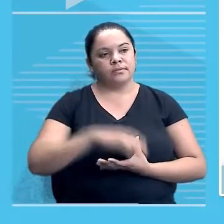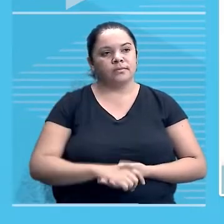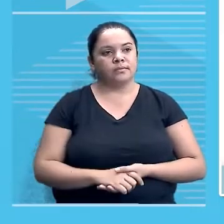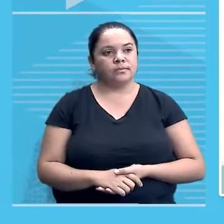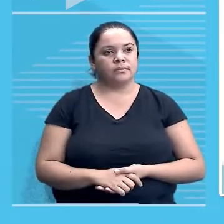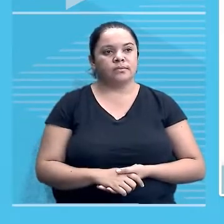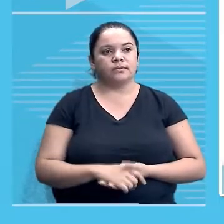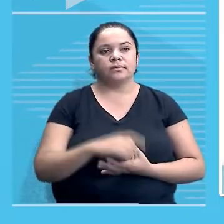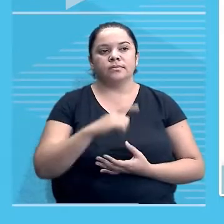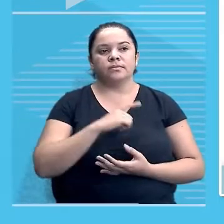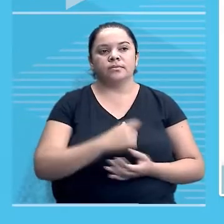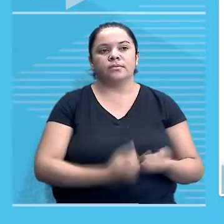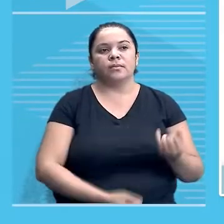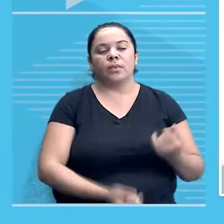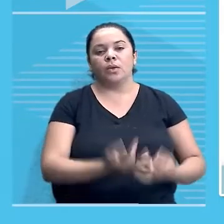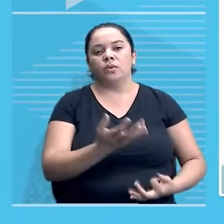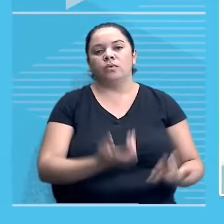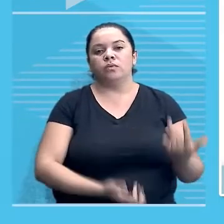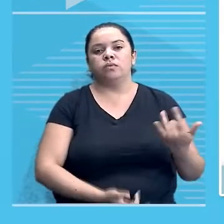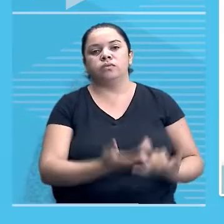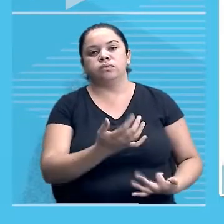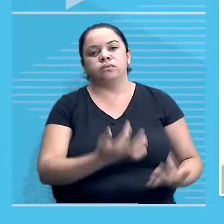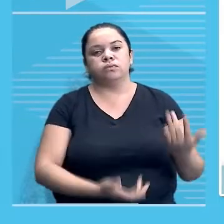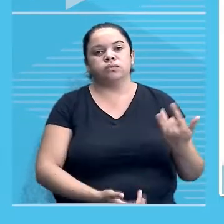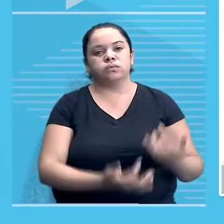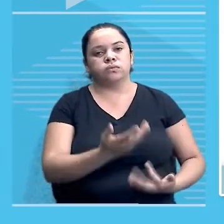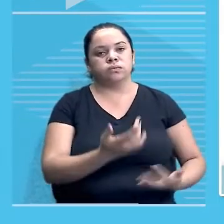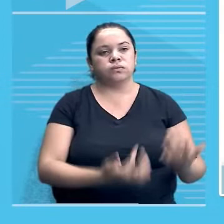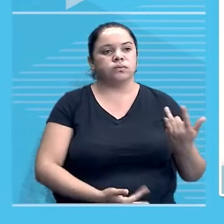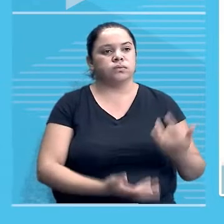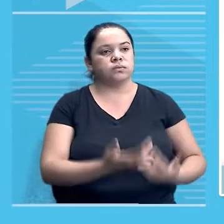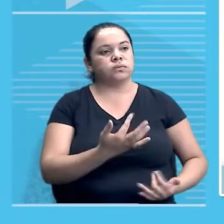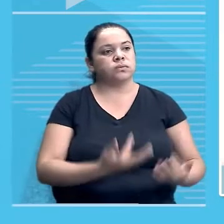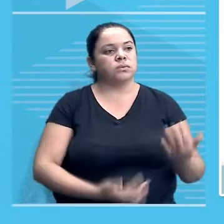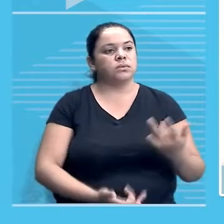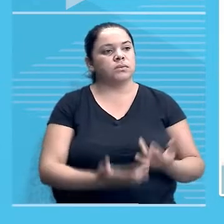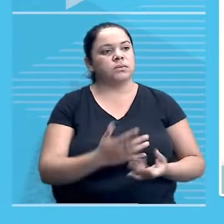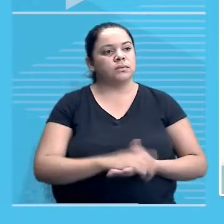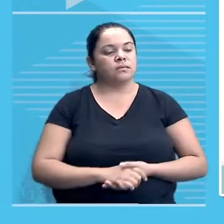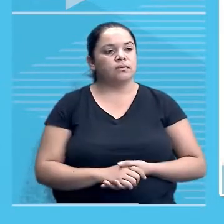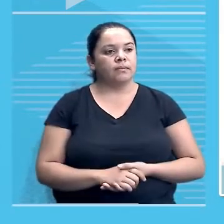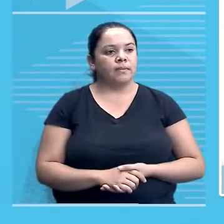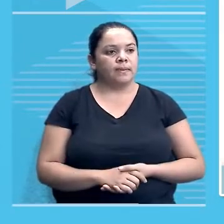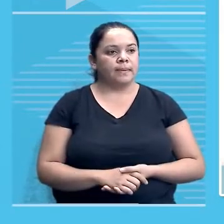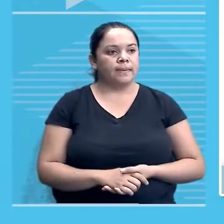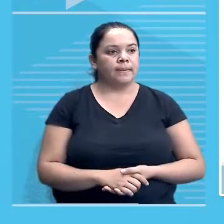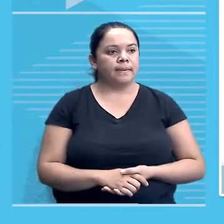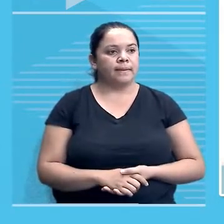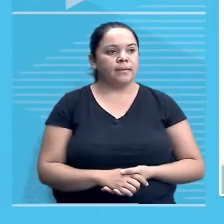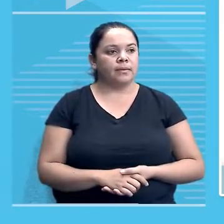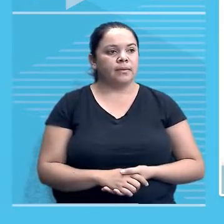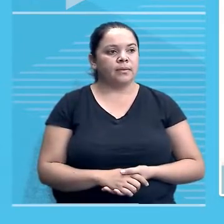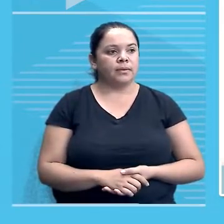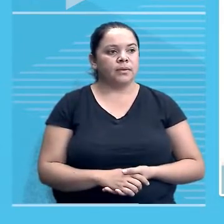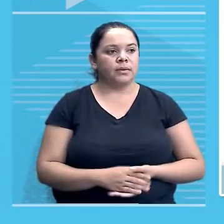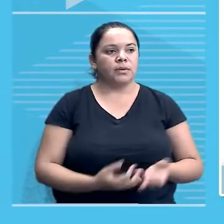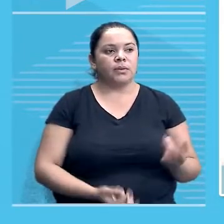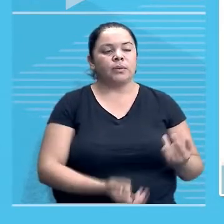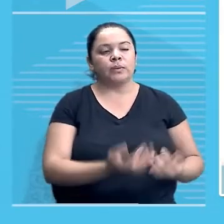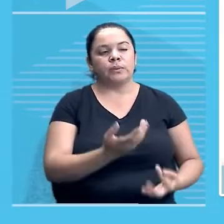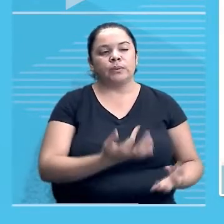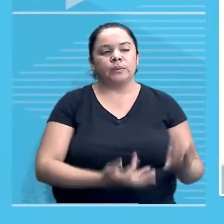uma chama, né? Uma chama que ela vai